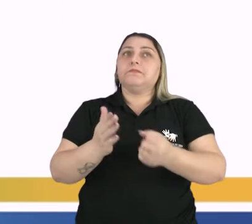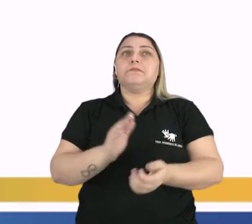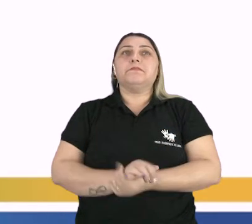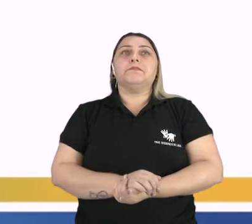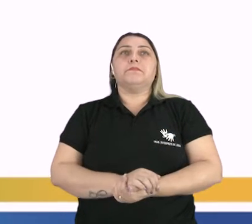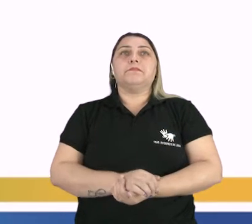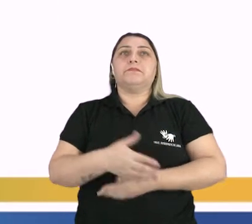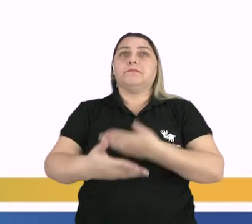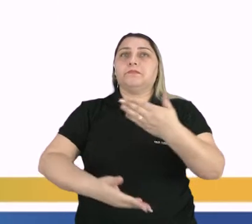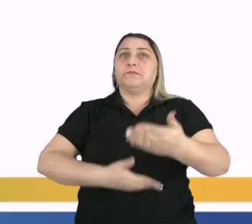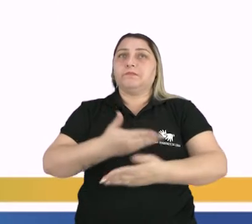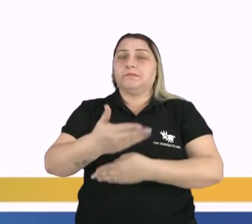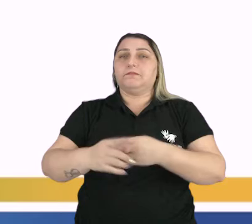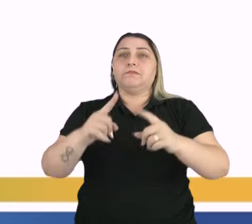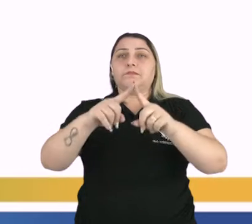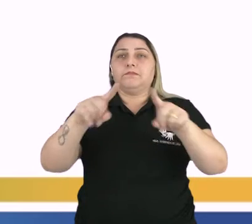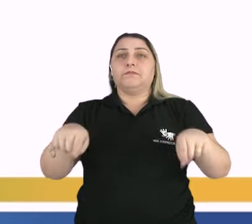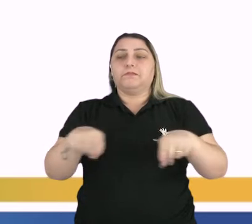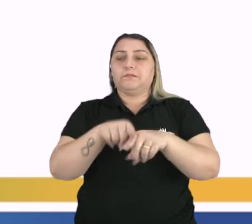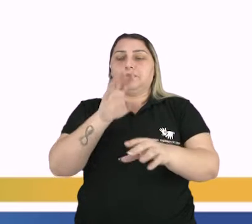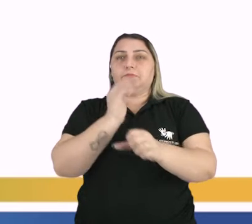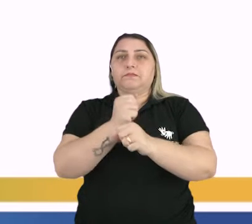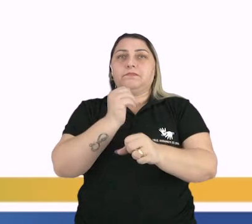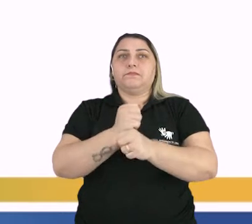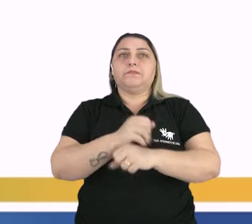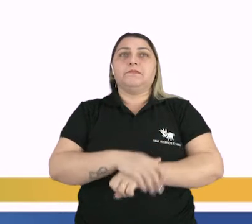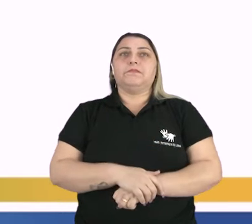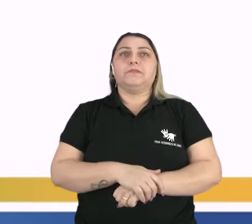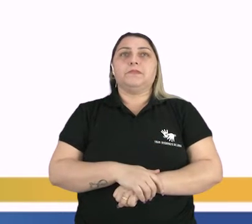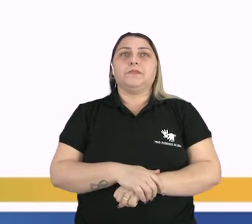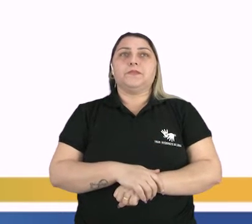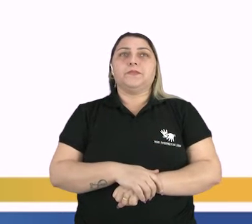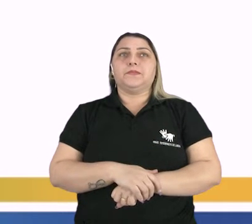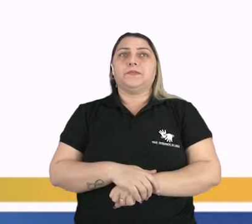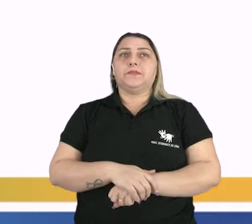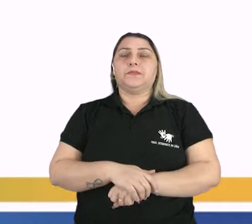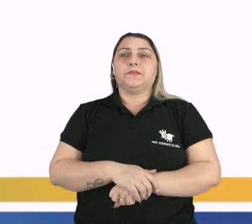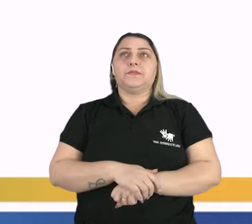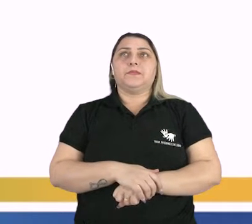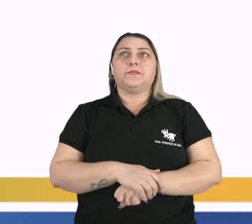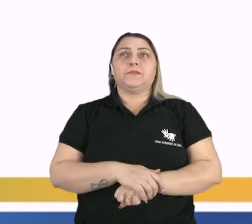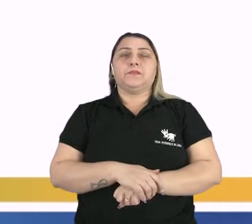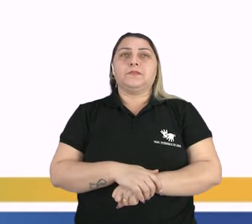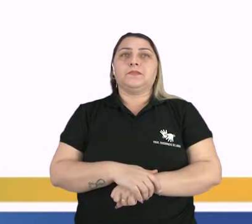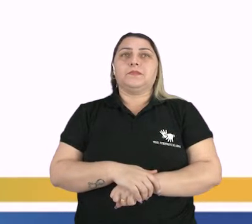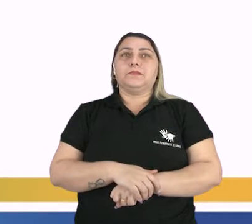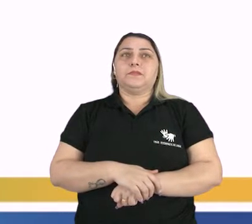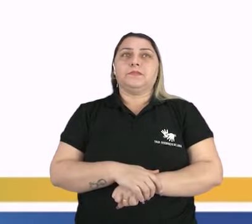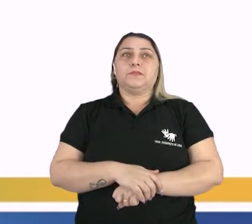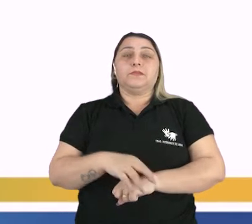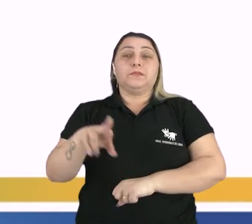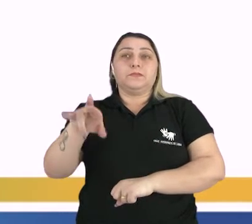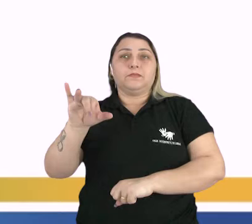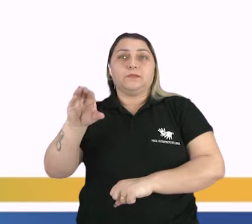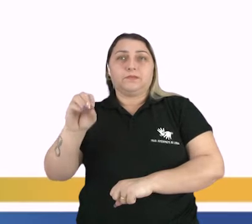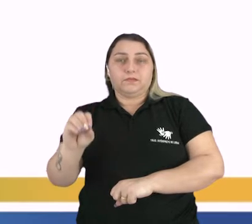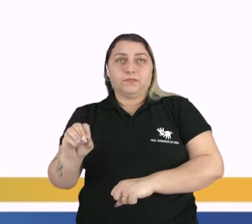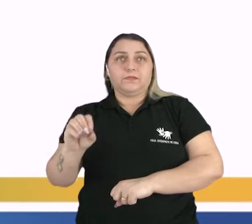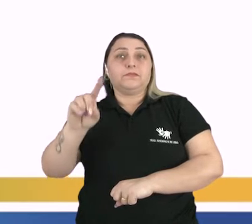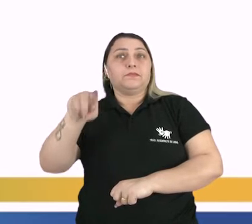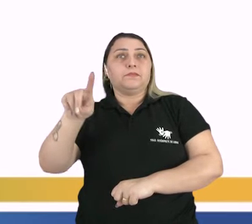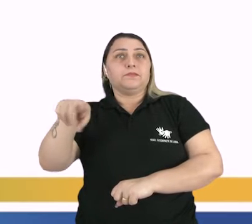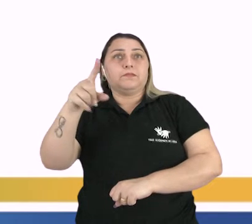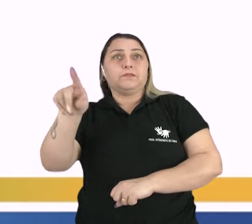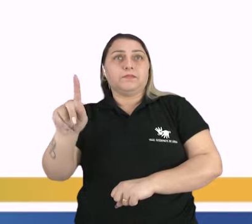né, para trabalharmos, né. A relação fundamental da trigonometria, né? Que é o